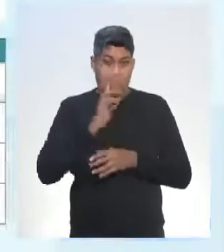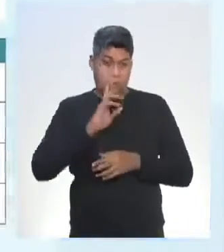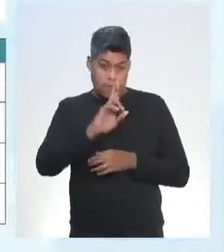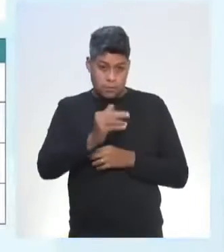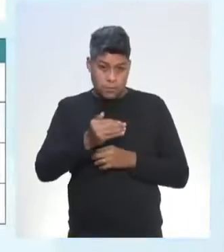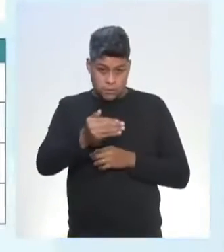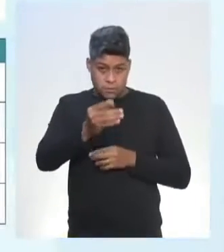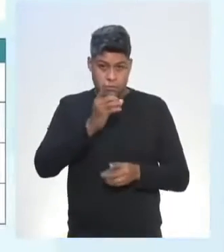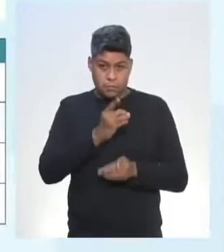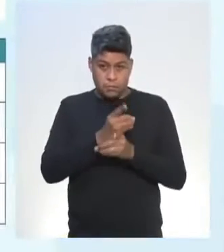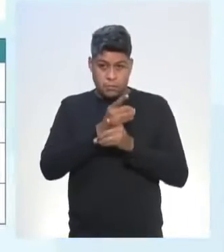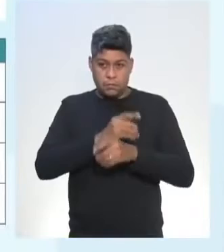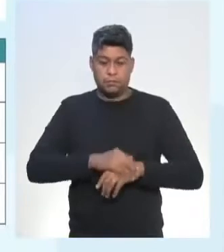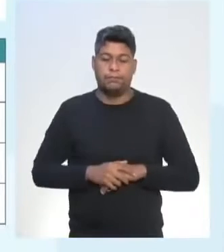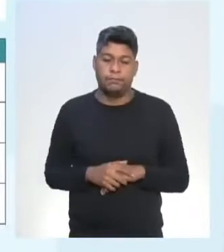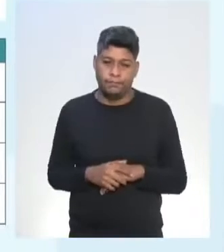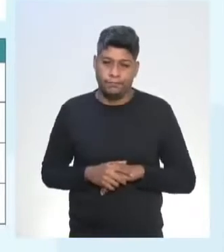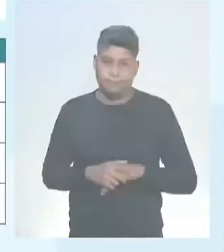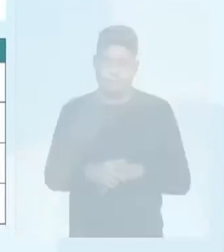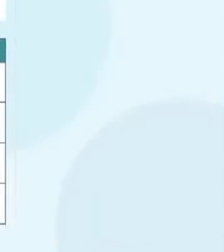resposta até já